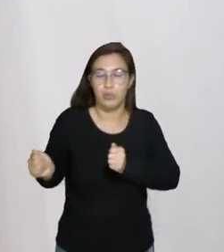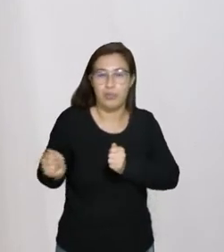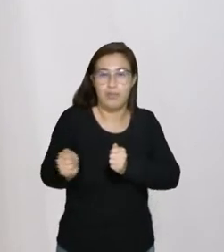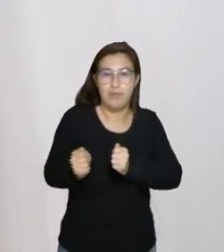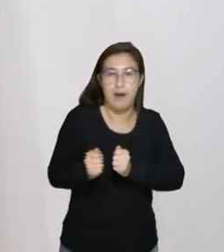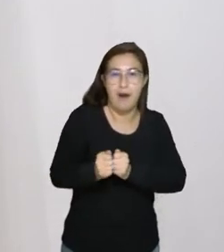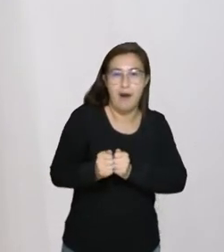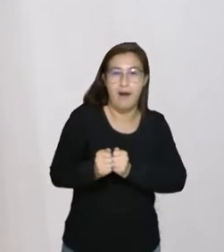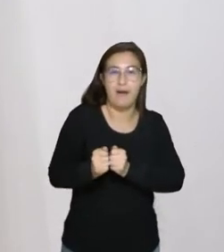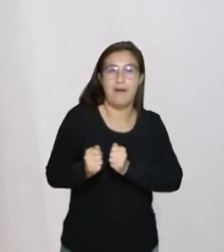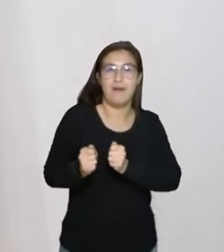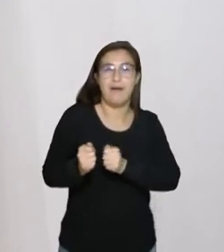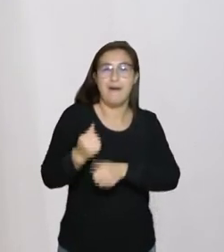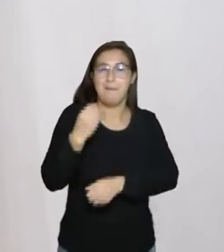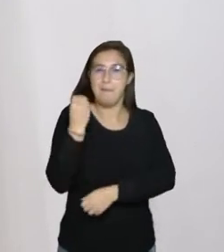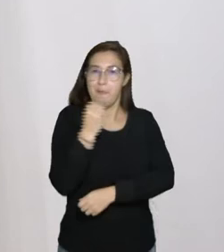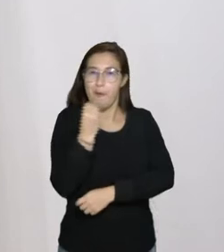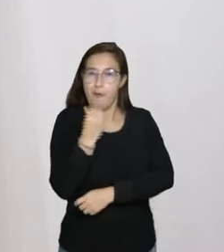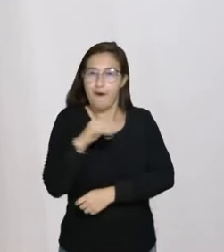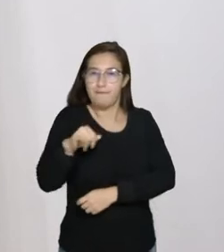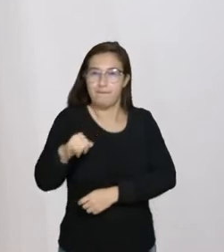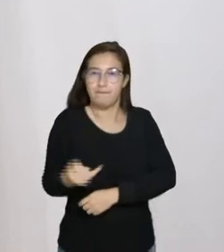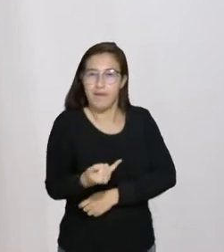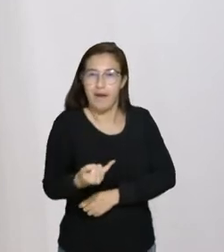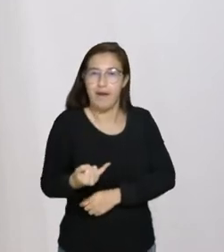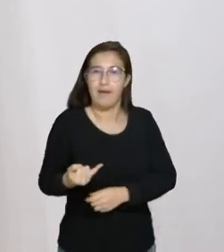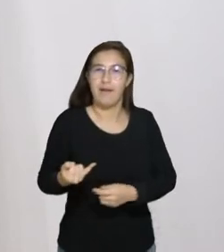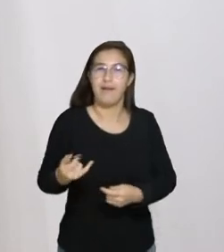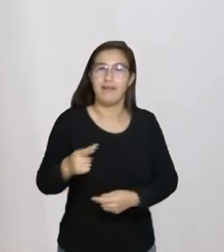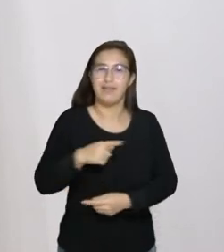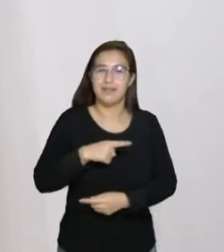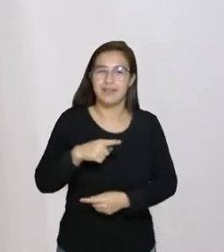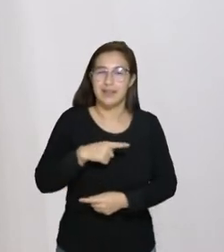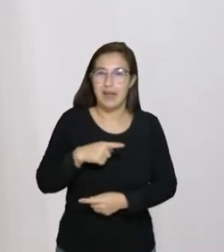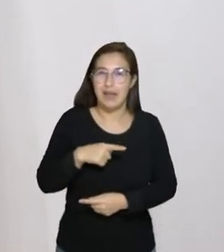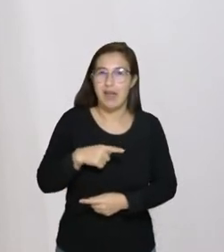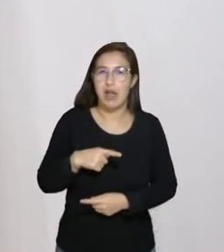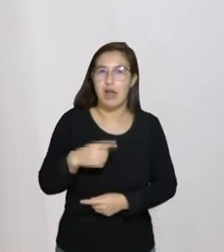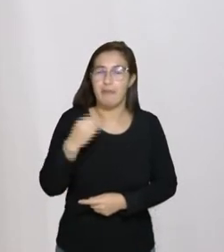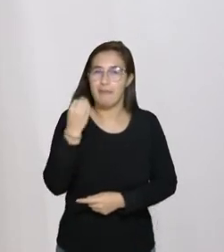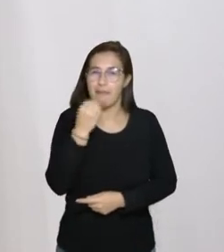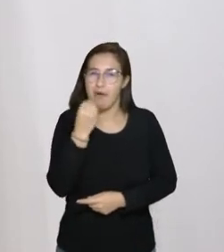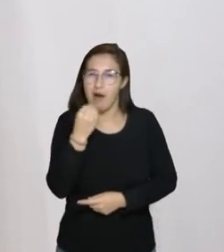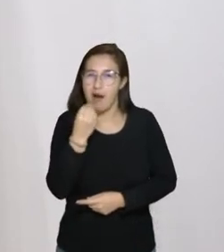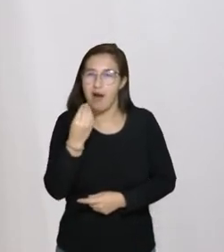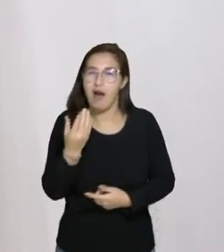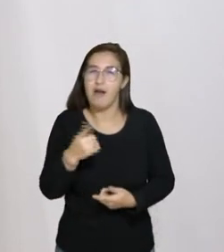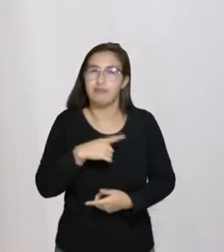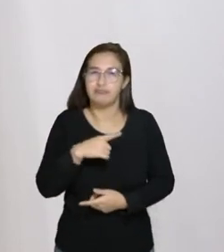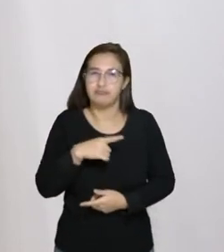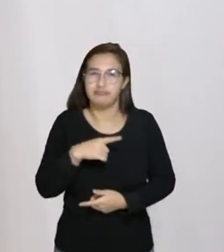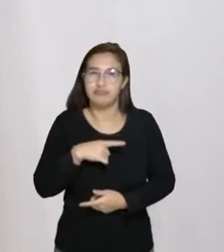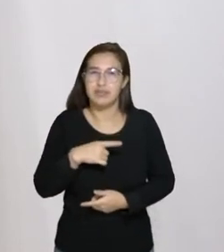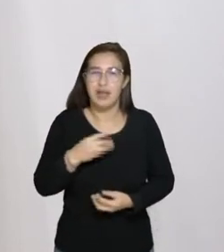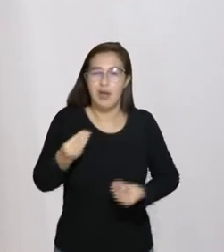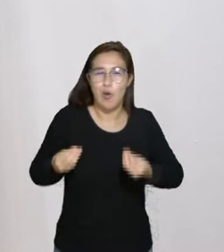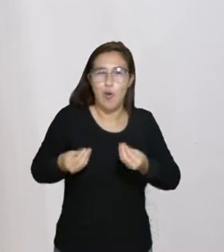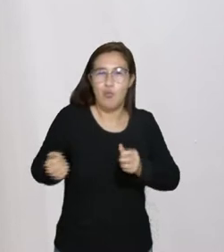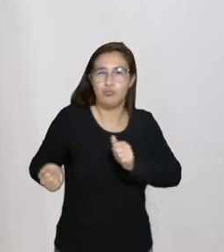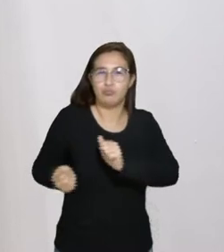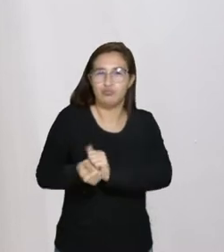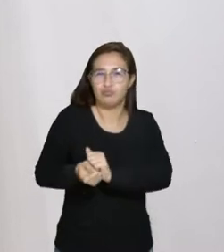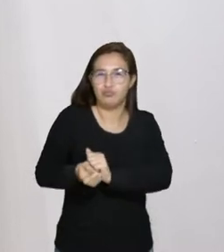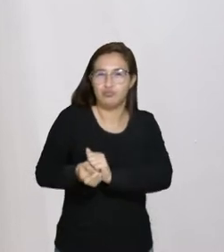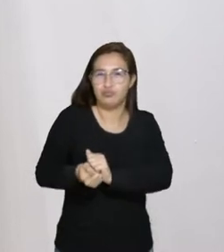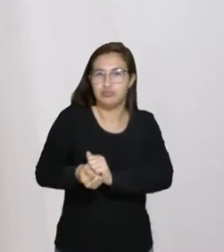aproveitou, mamou na teta, aproveitou os embalos do